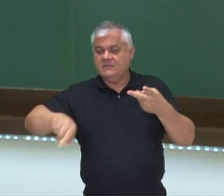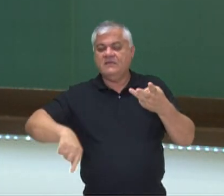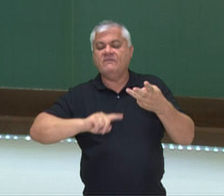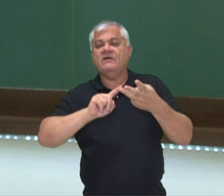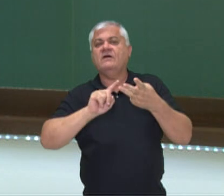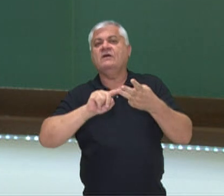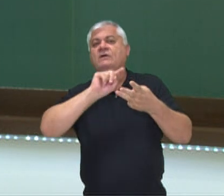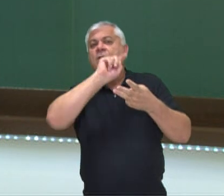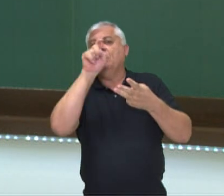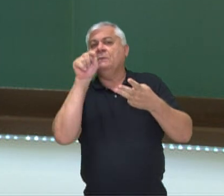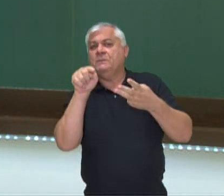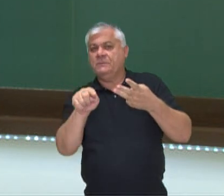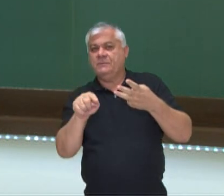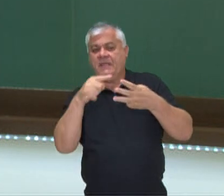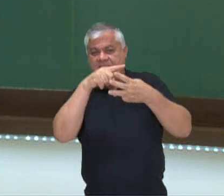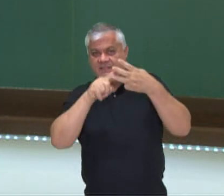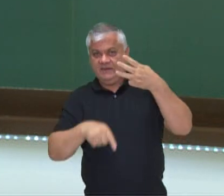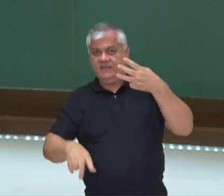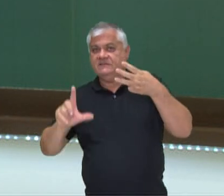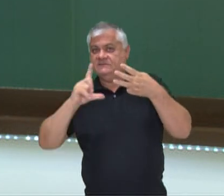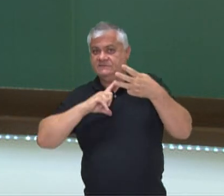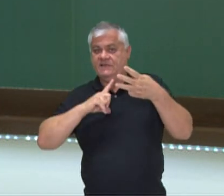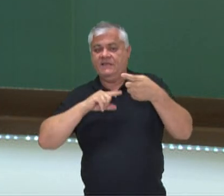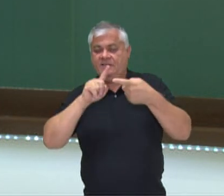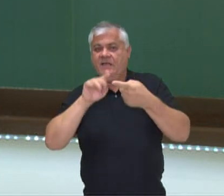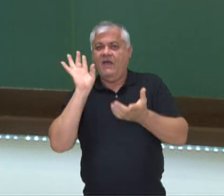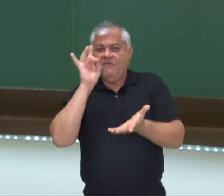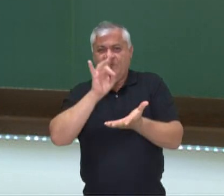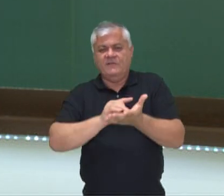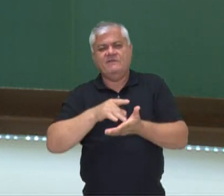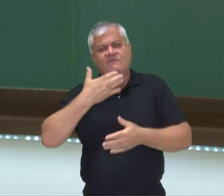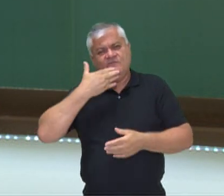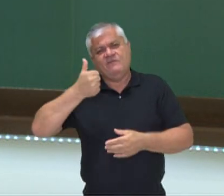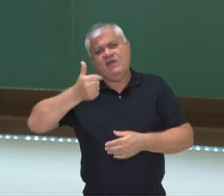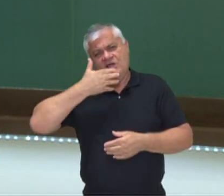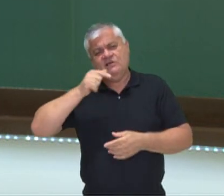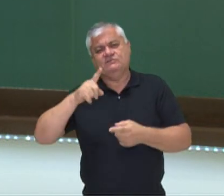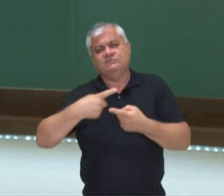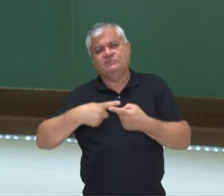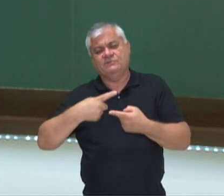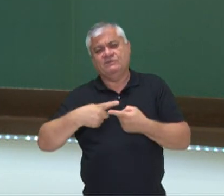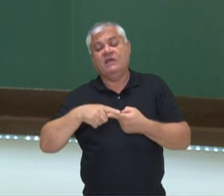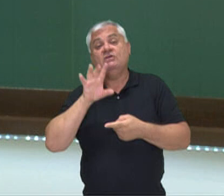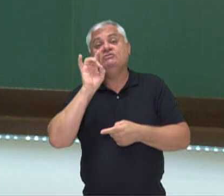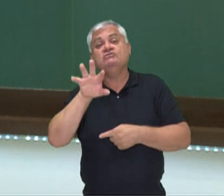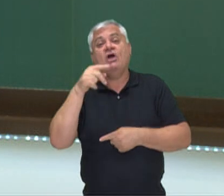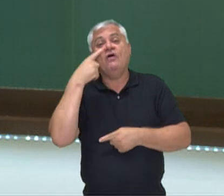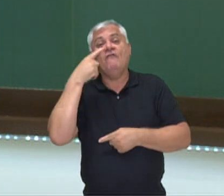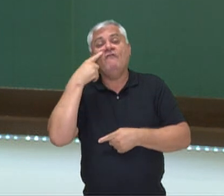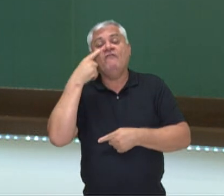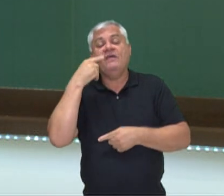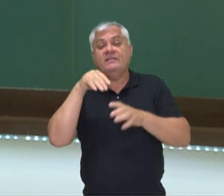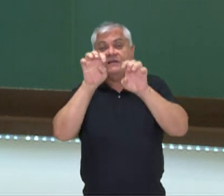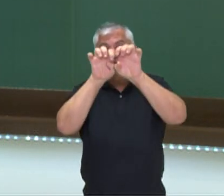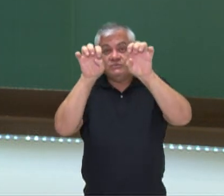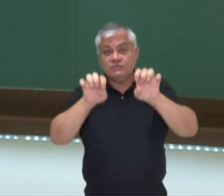and interrogative form. A affirmative é a mais fácil de todas, então é só você ir na